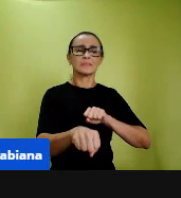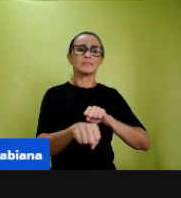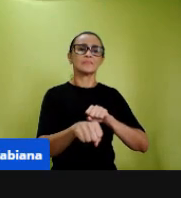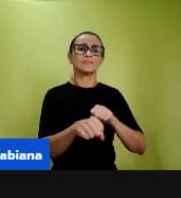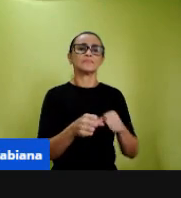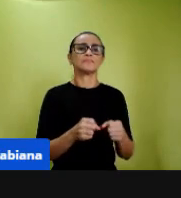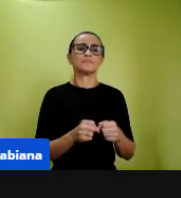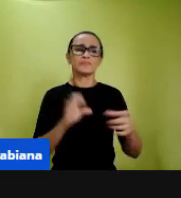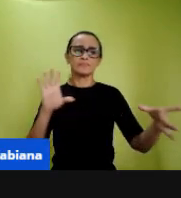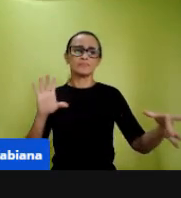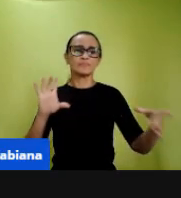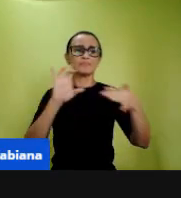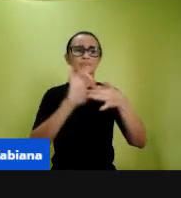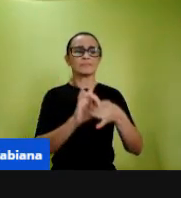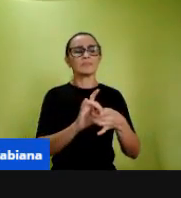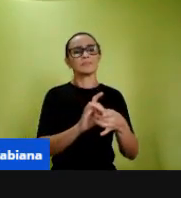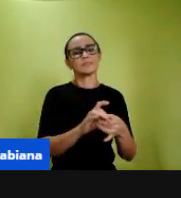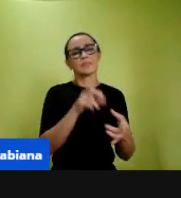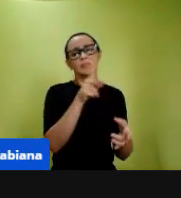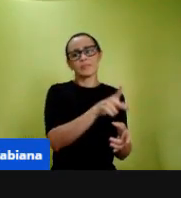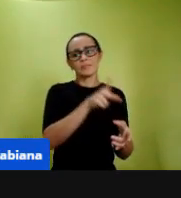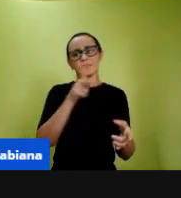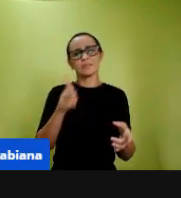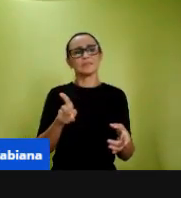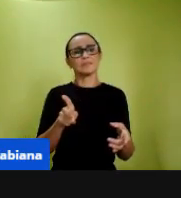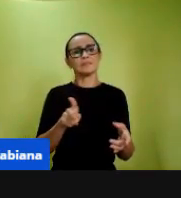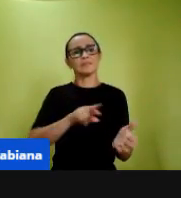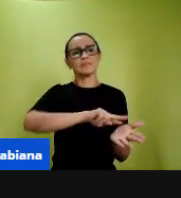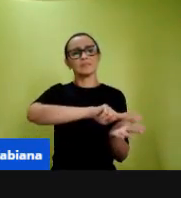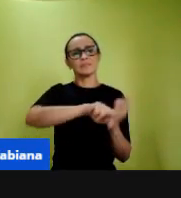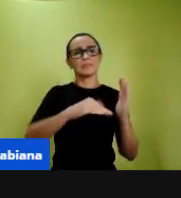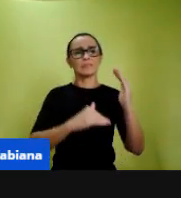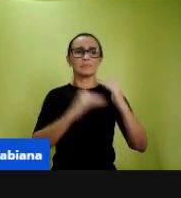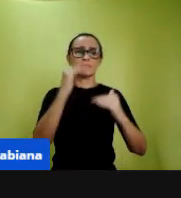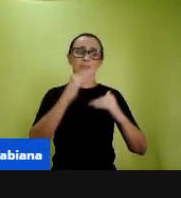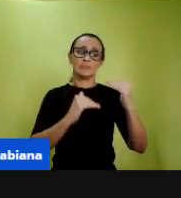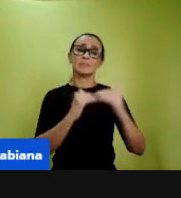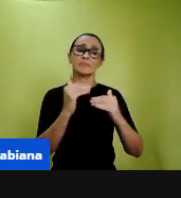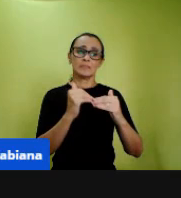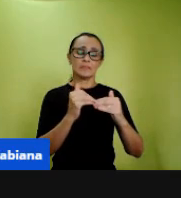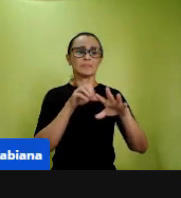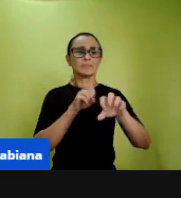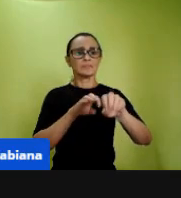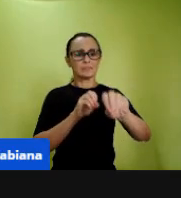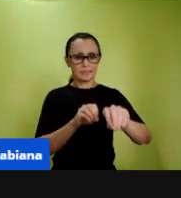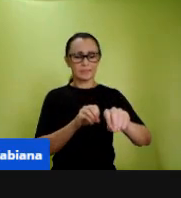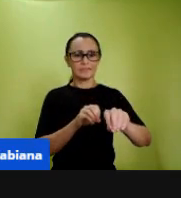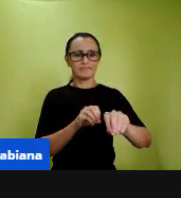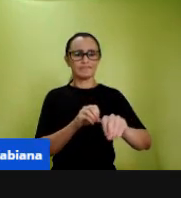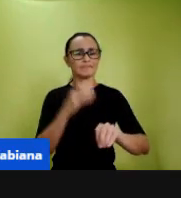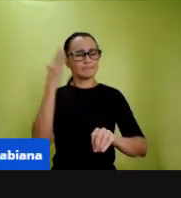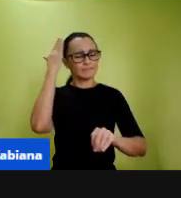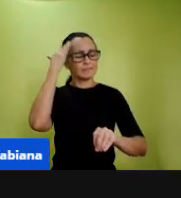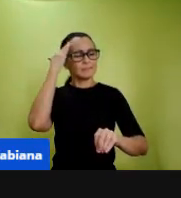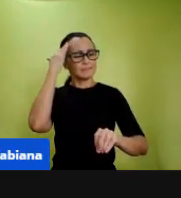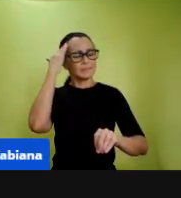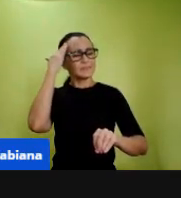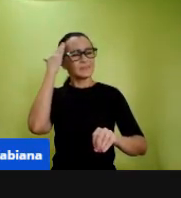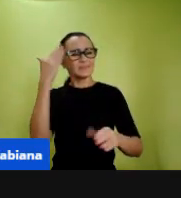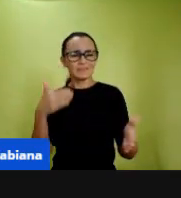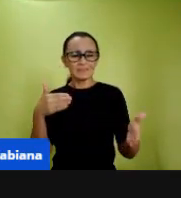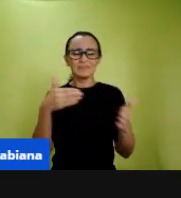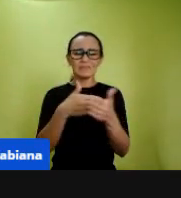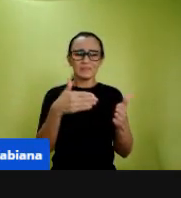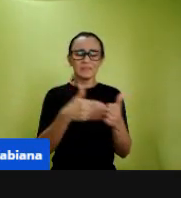entre professores e demais profissionais da educação, diante das limitações e demandas do momento em que